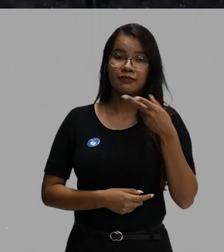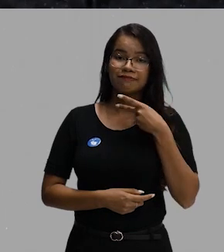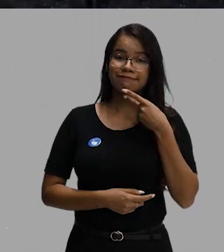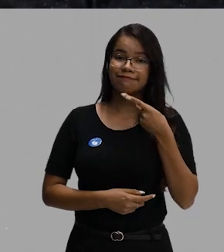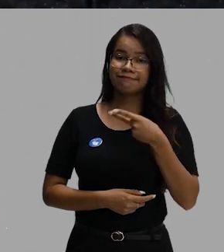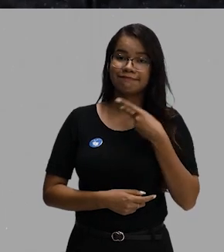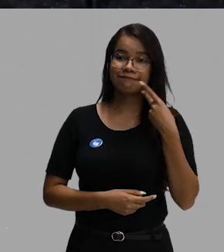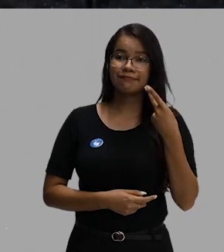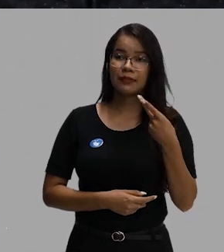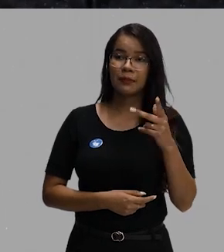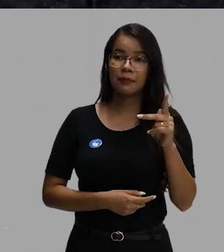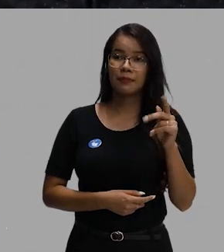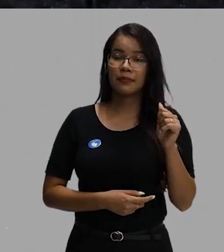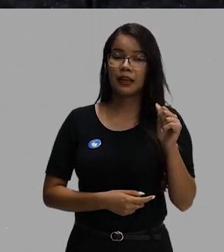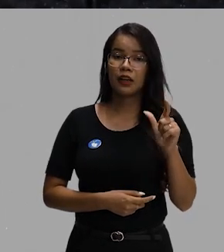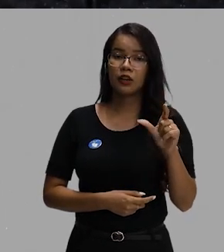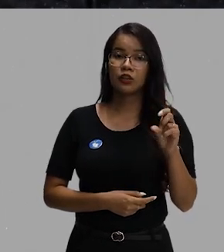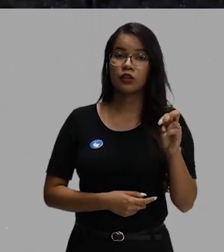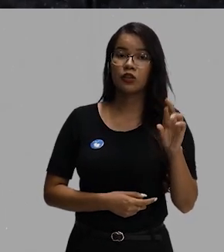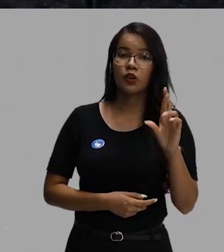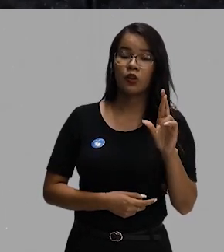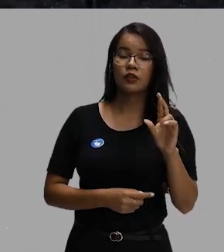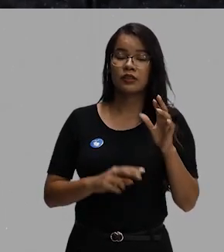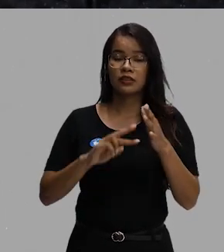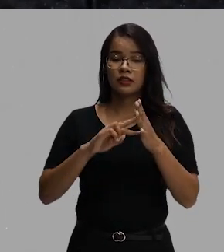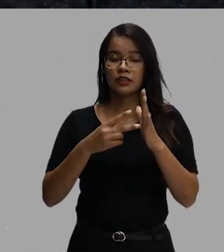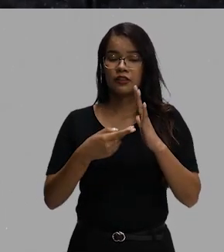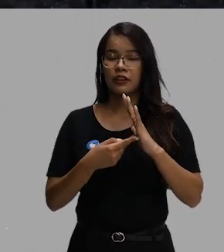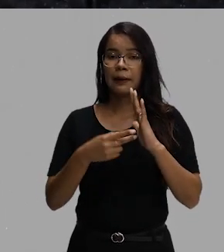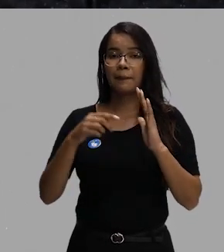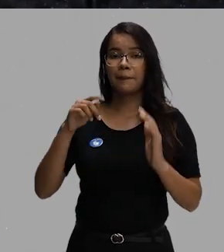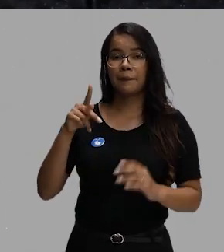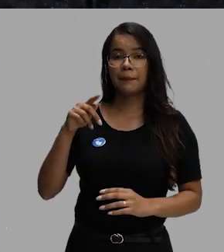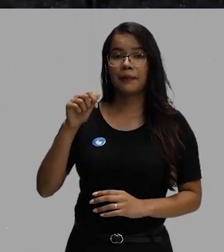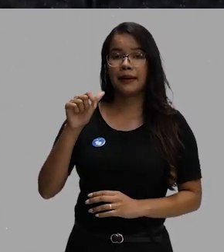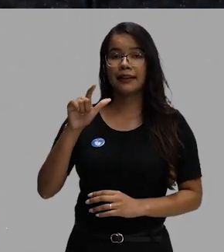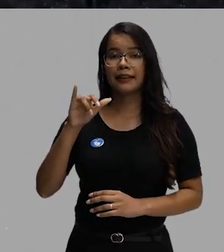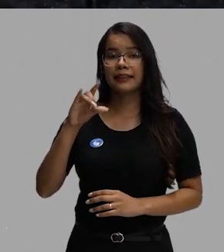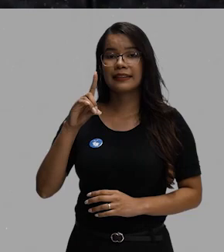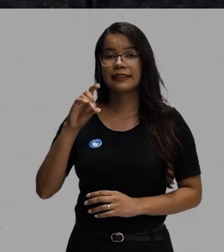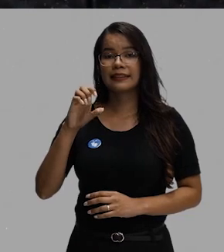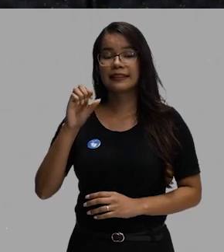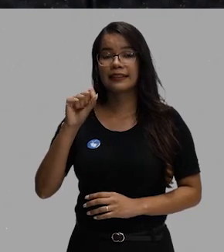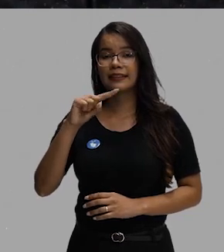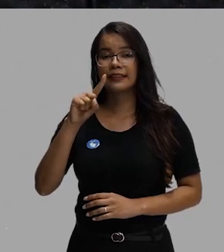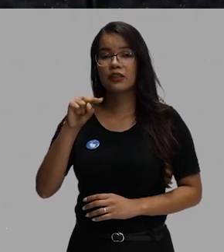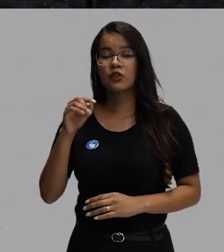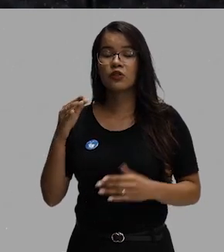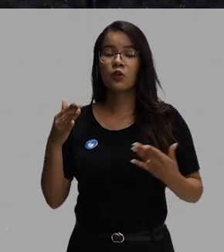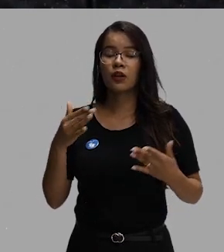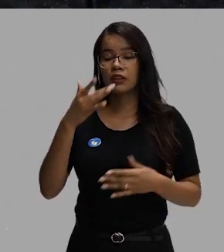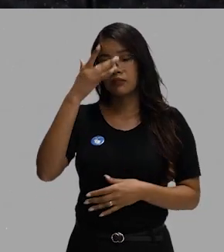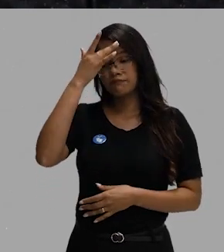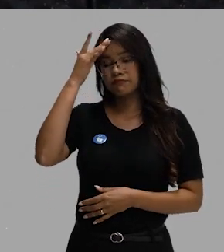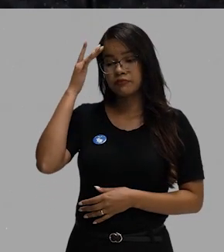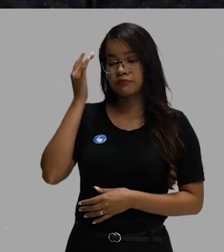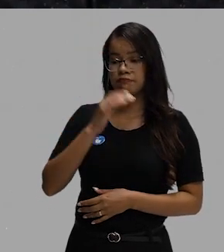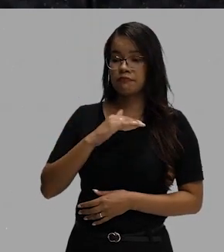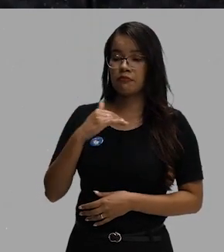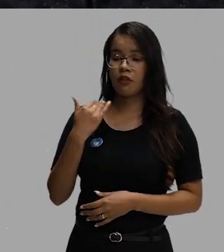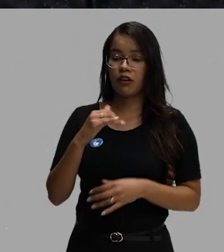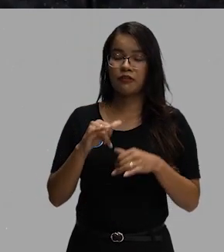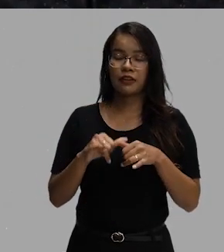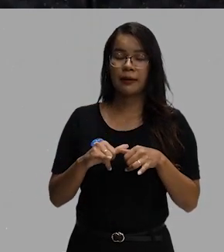cobre o rosto. Palor, gente, palidez. Quando a pessoa morre, falta o sangue no rosto, a pessoa vai